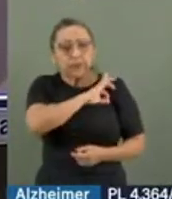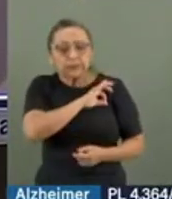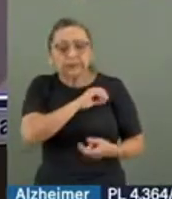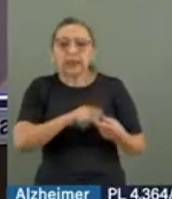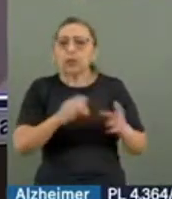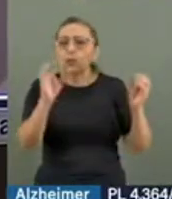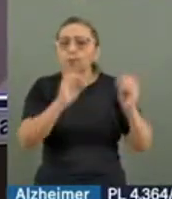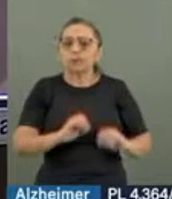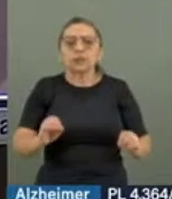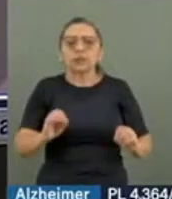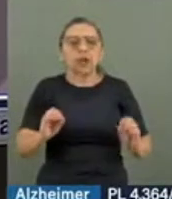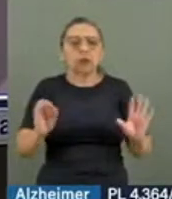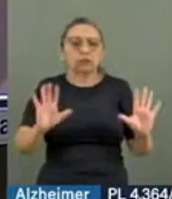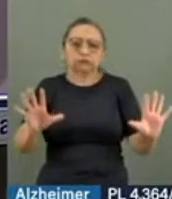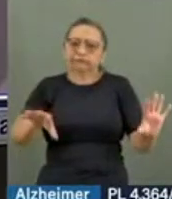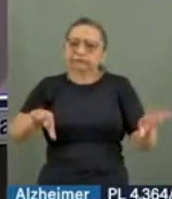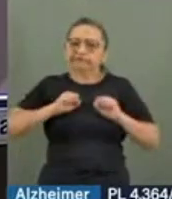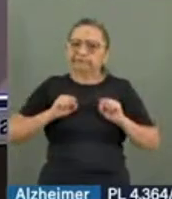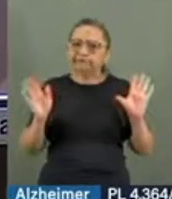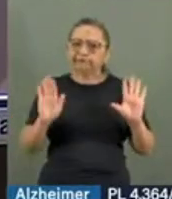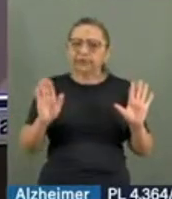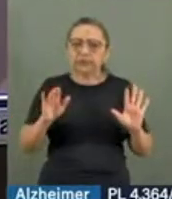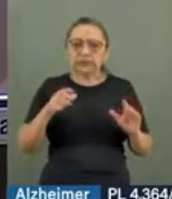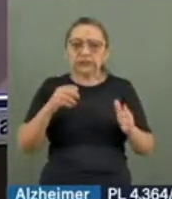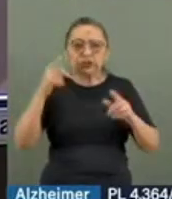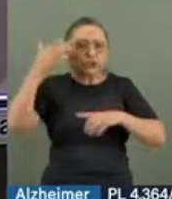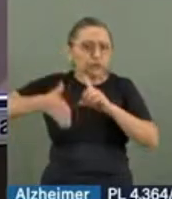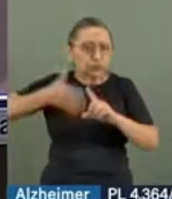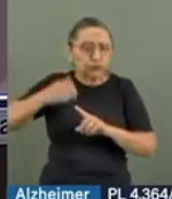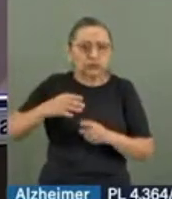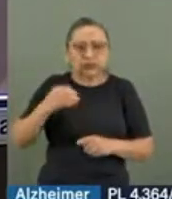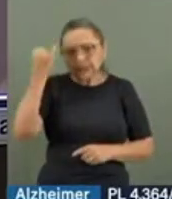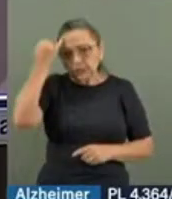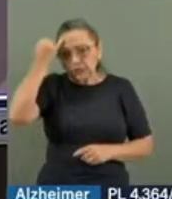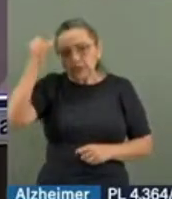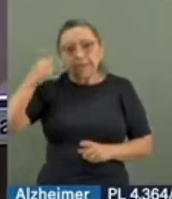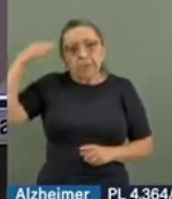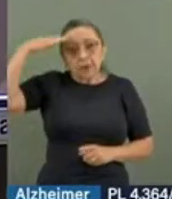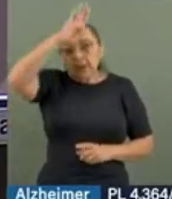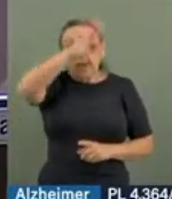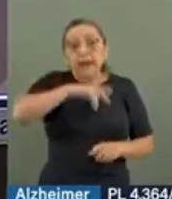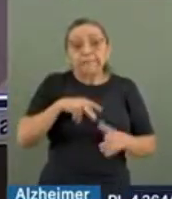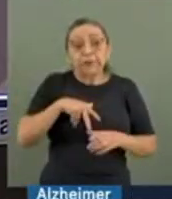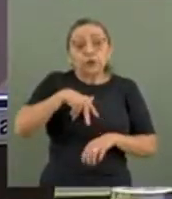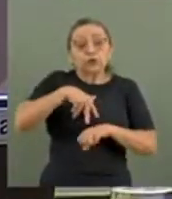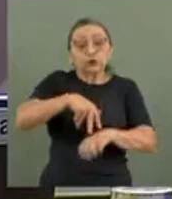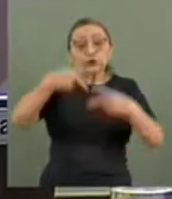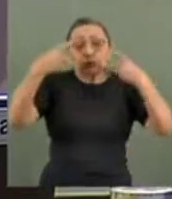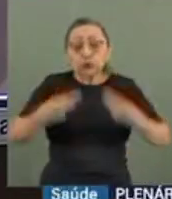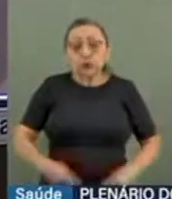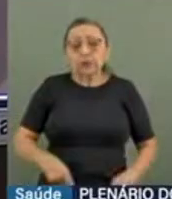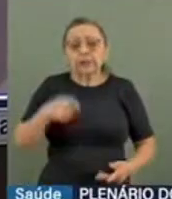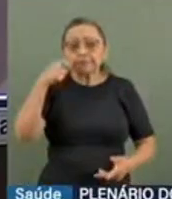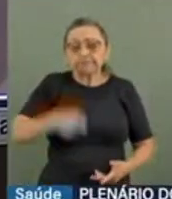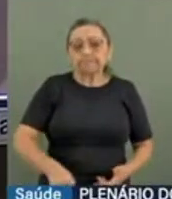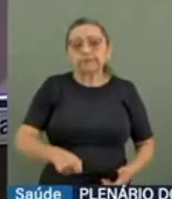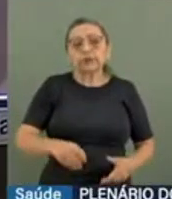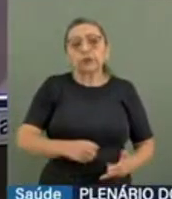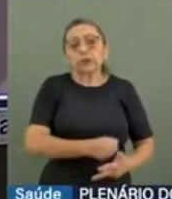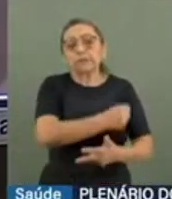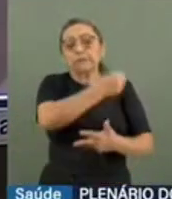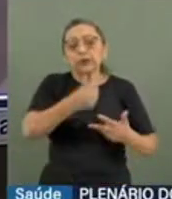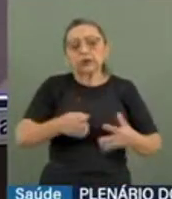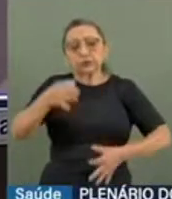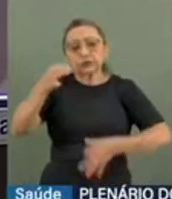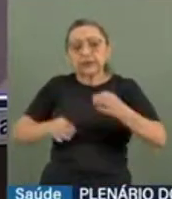não se deixaram contaminar pelo discurso ideológico do bolsonarismo, a postura vigorosa e célere do Poder Judiciário em defesa